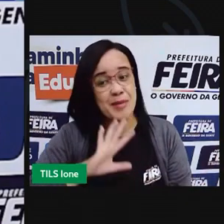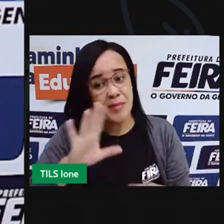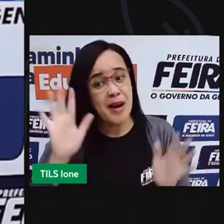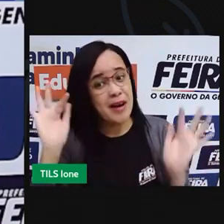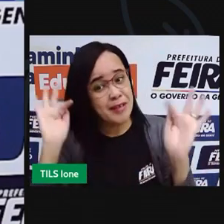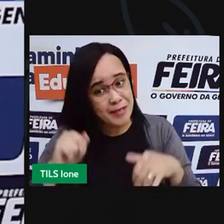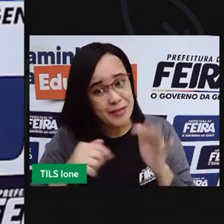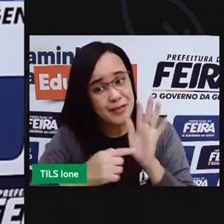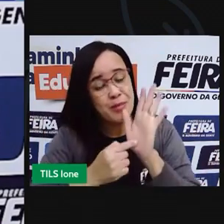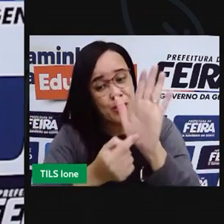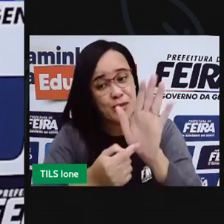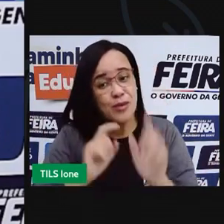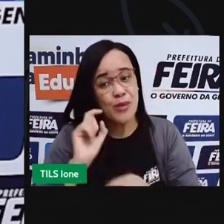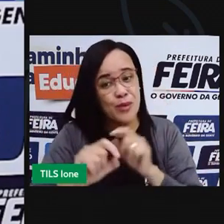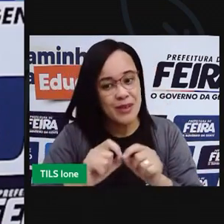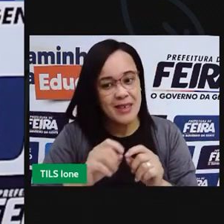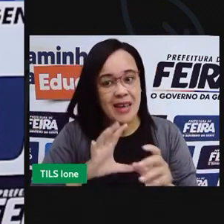sim.